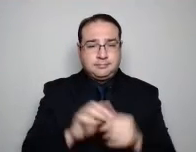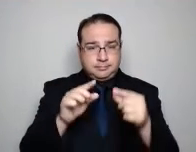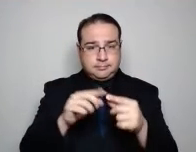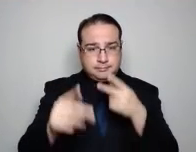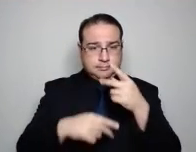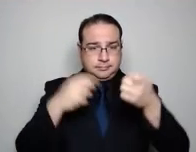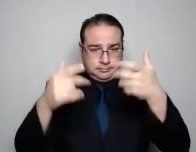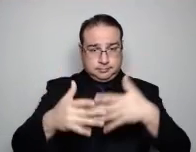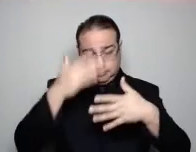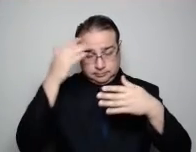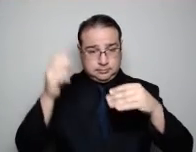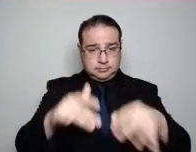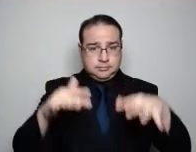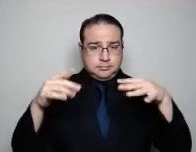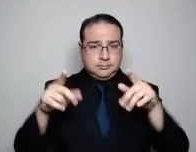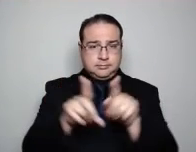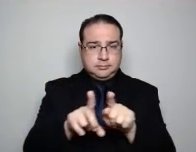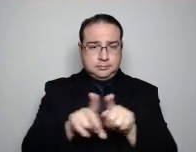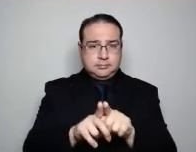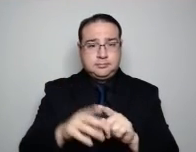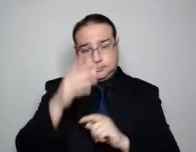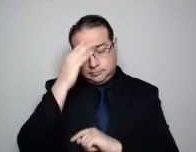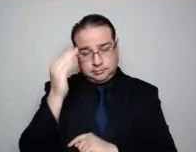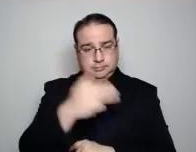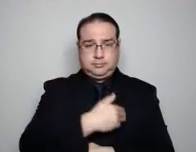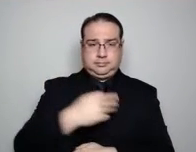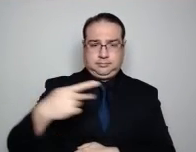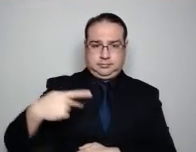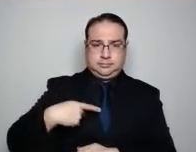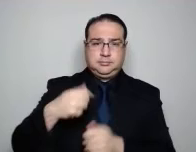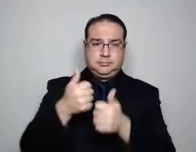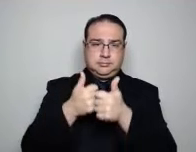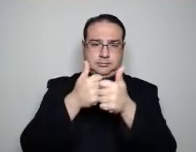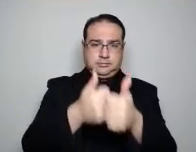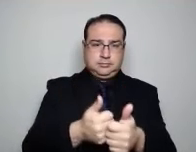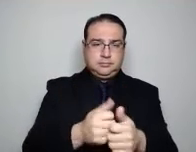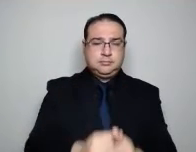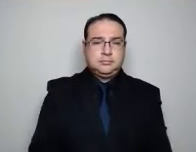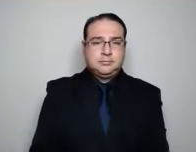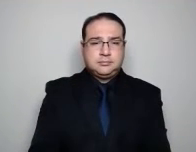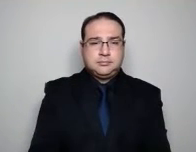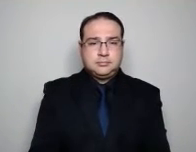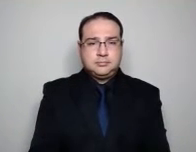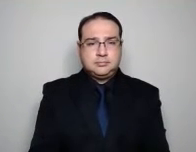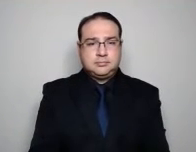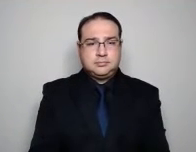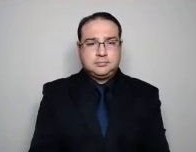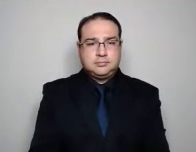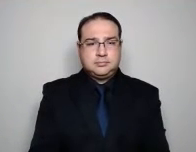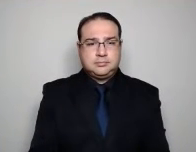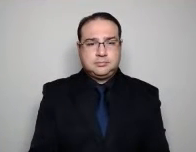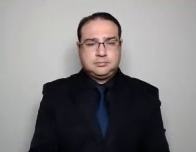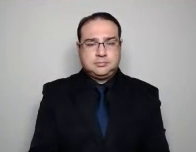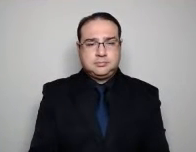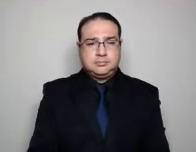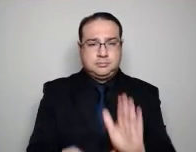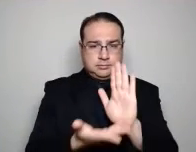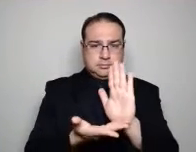público, né, também, né, para o Ministério Público que acompanha, né? Então, assim, nessa questão do aumento do valor da